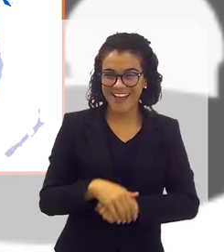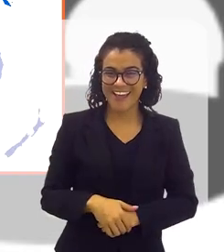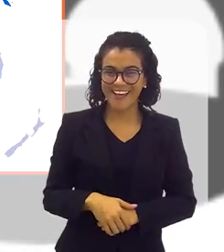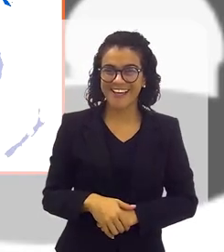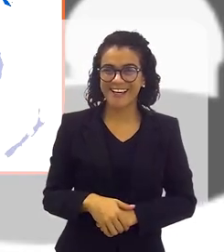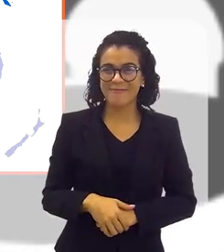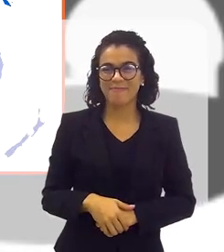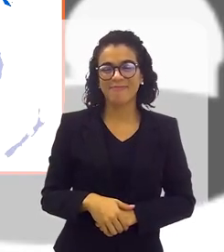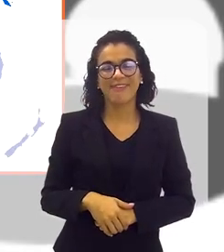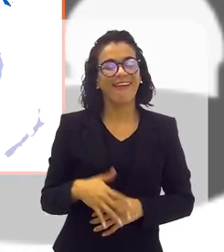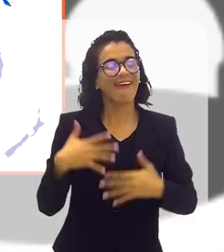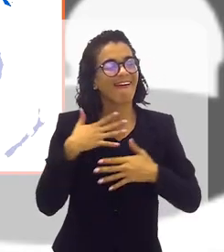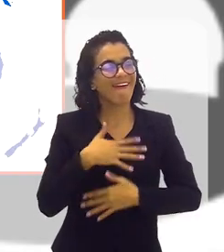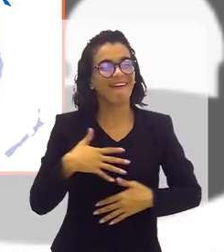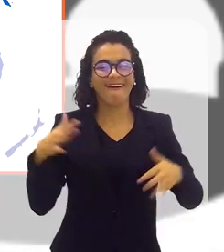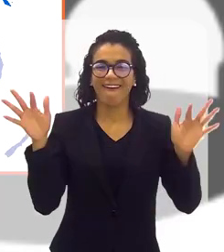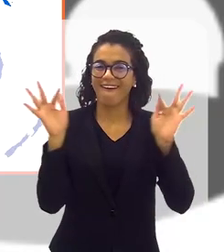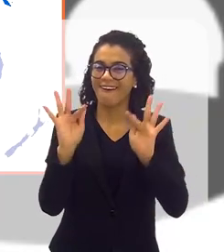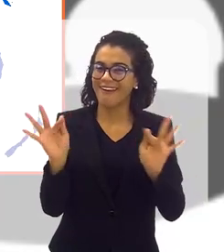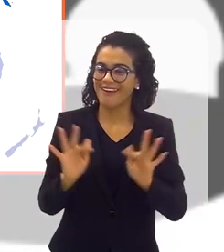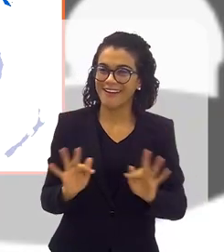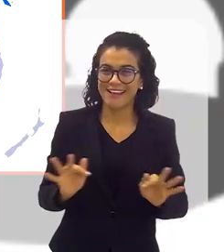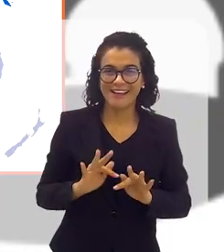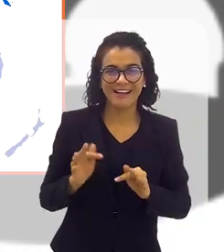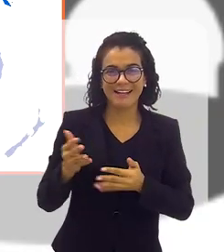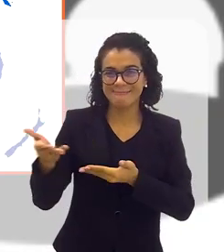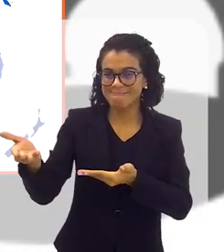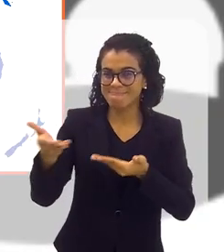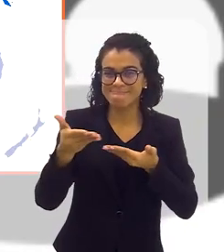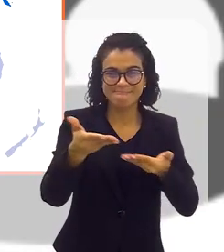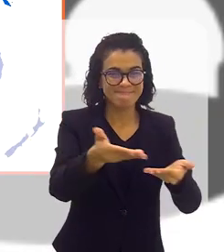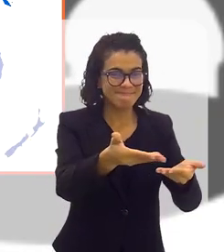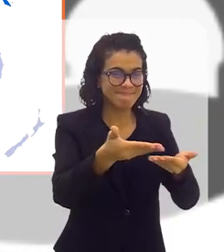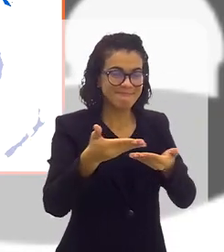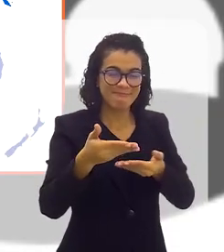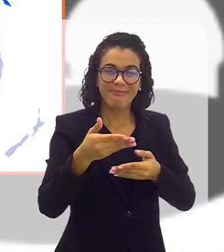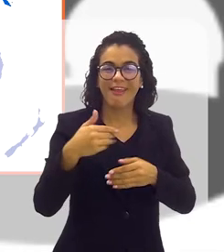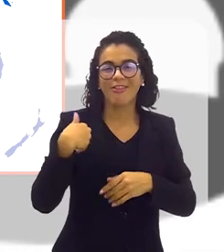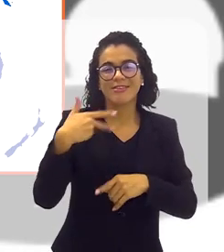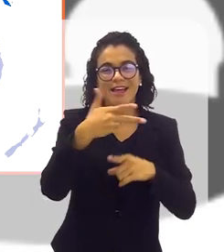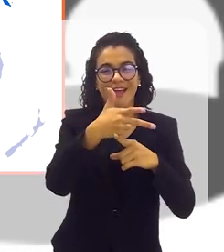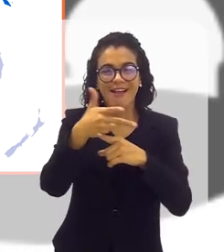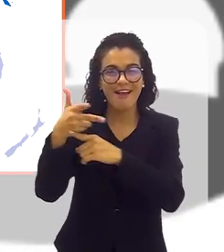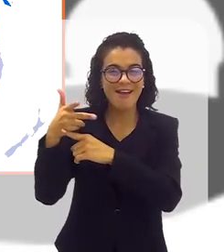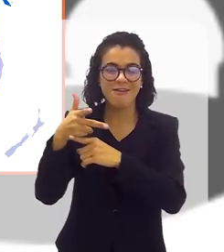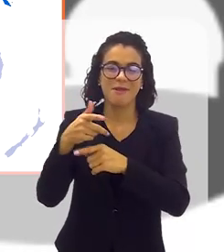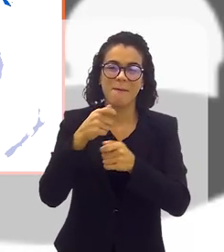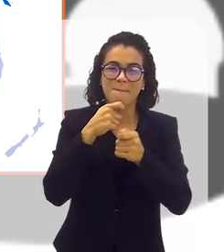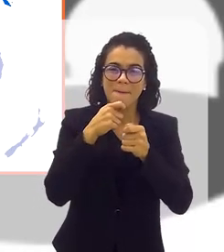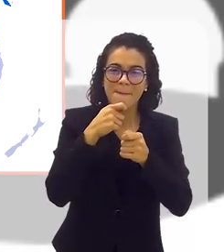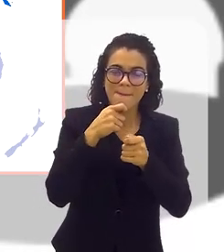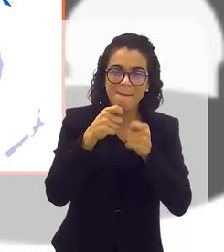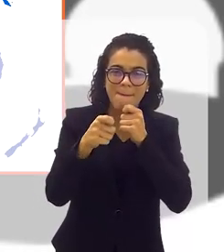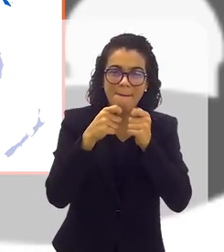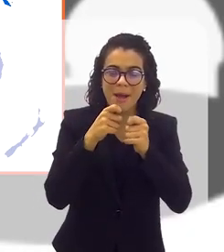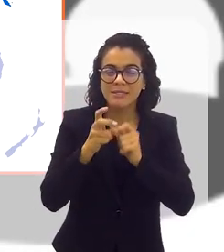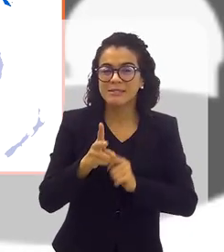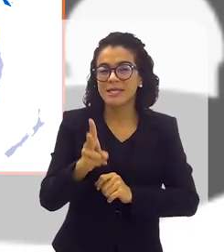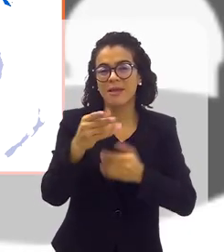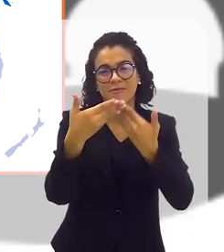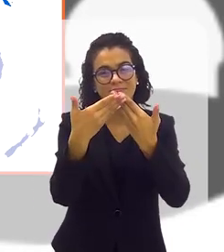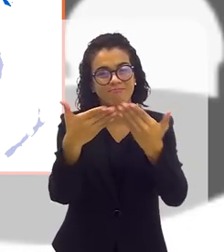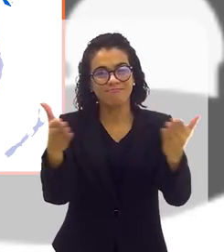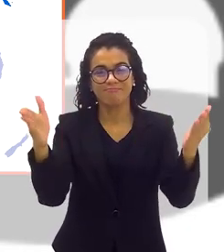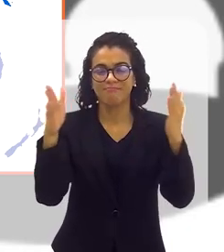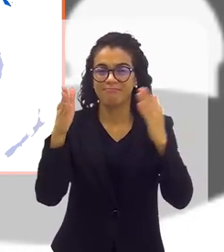raras. Então, agradecer só. que alegria, Débora, uma alegria te receber aqui. As nossas câmeras e microfones estarão sempre abertos